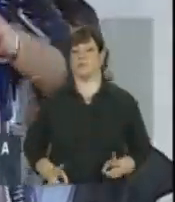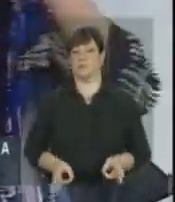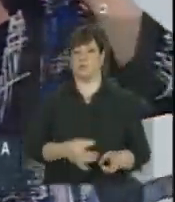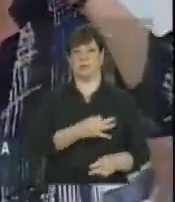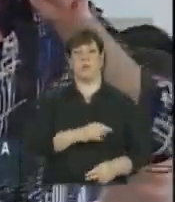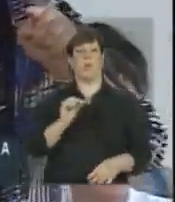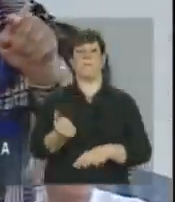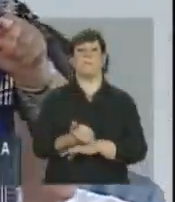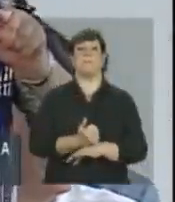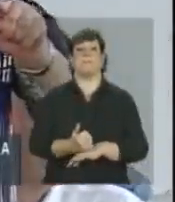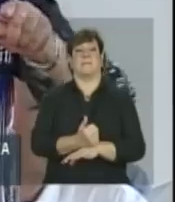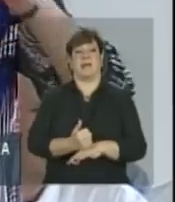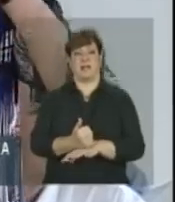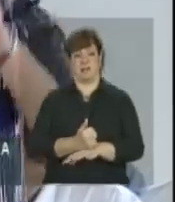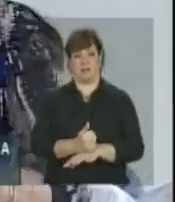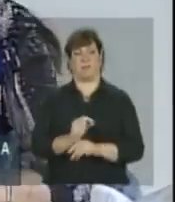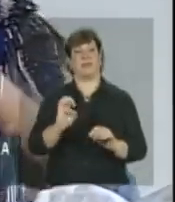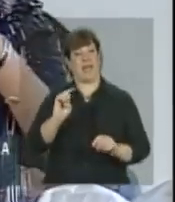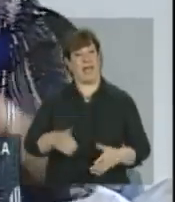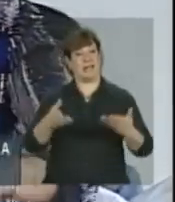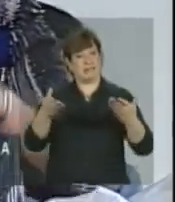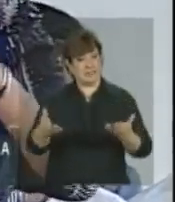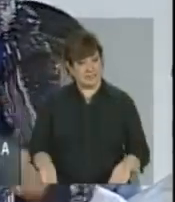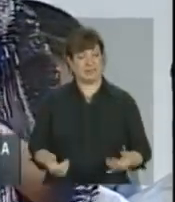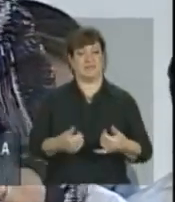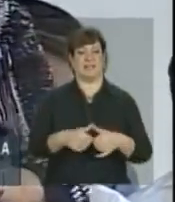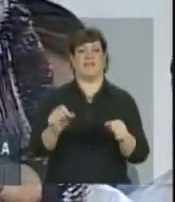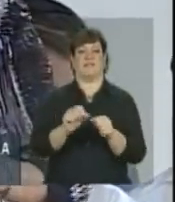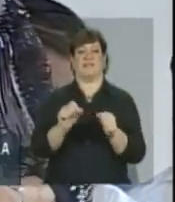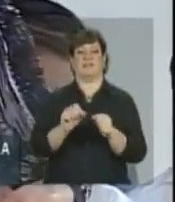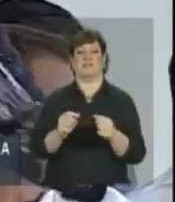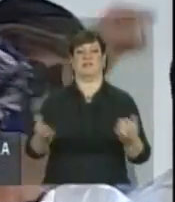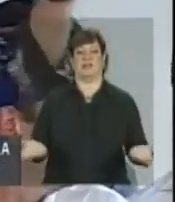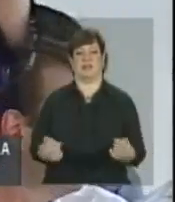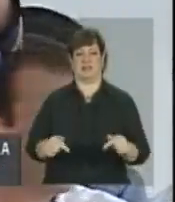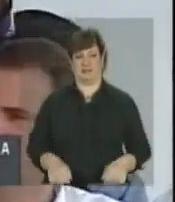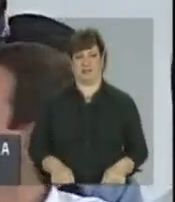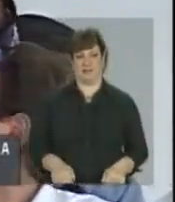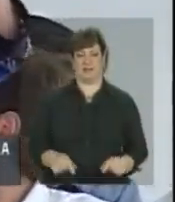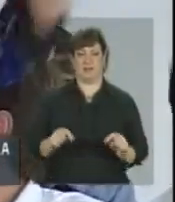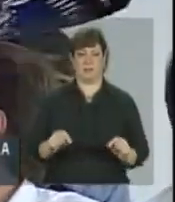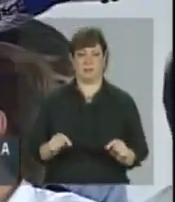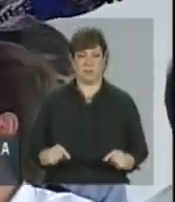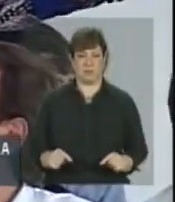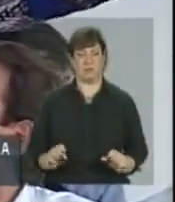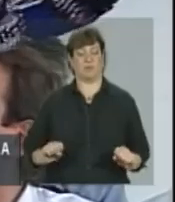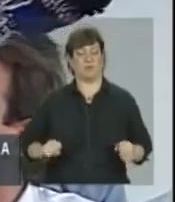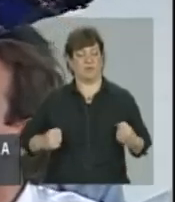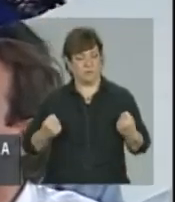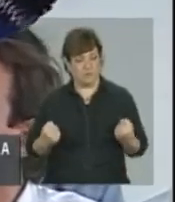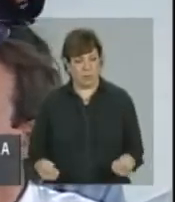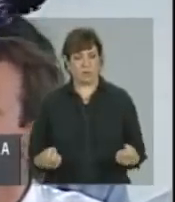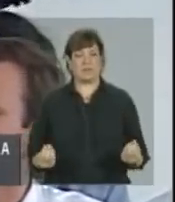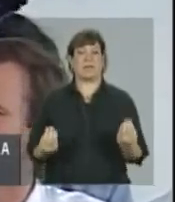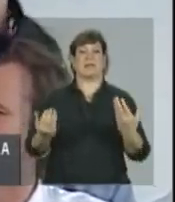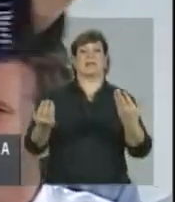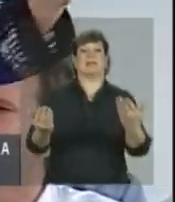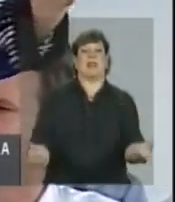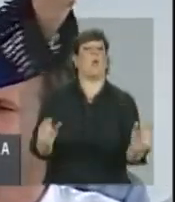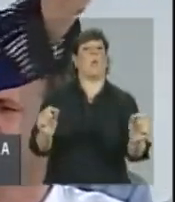o que há de melhor. E é isso que está sendo feito aqui. É um esforço para dar o que há